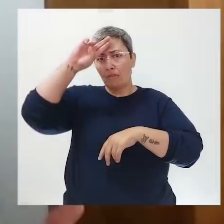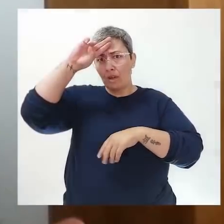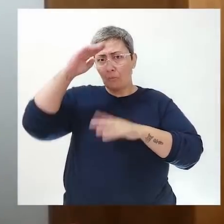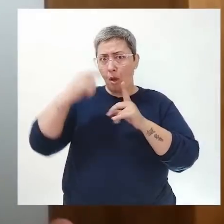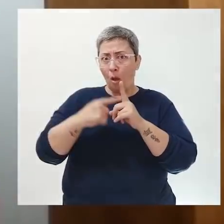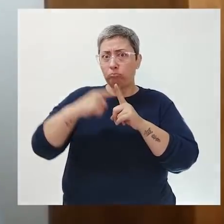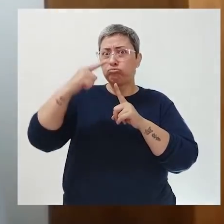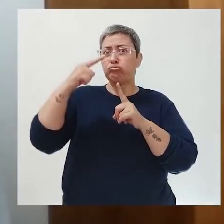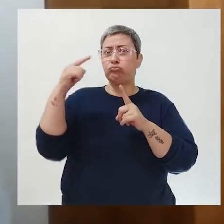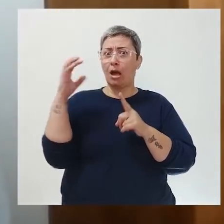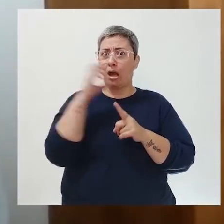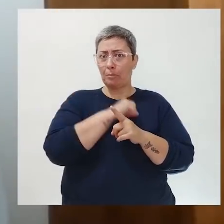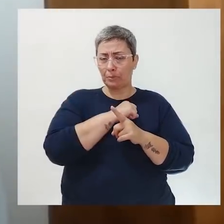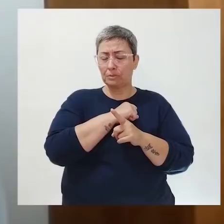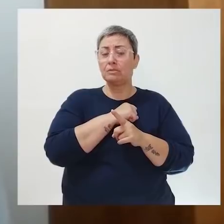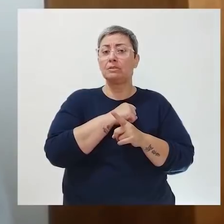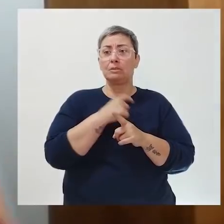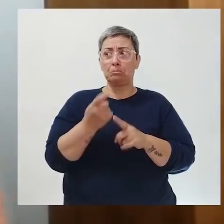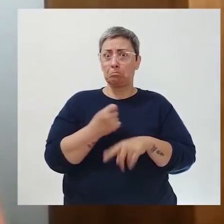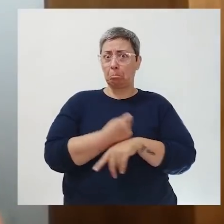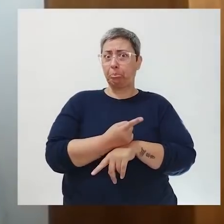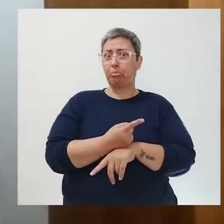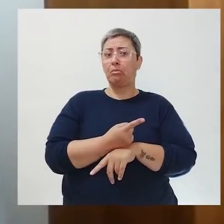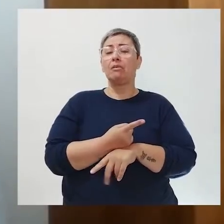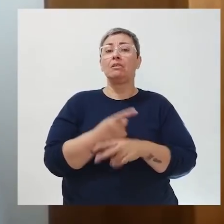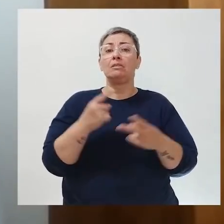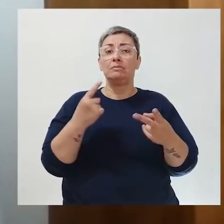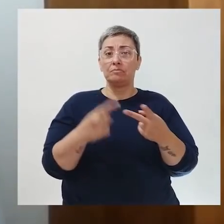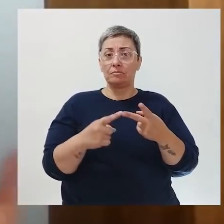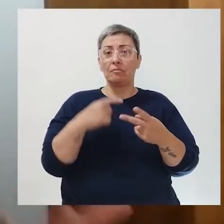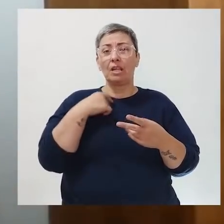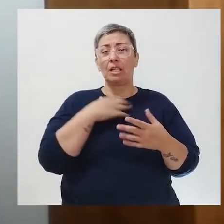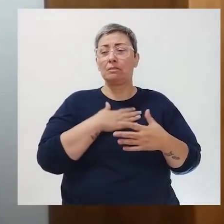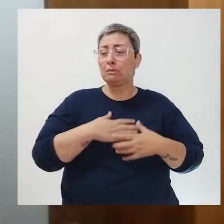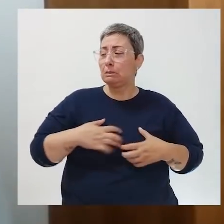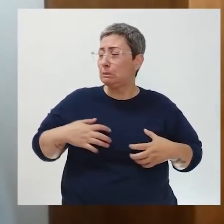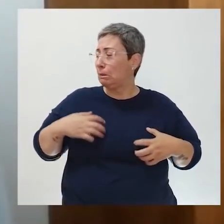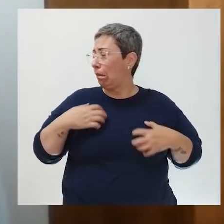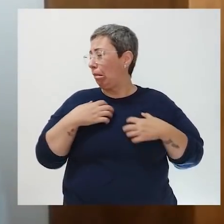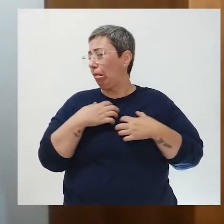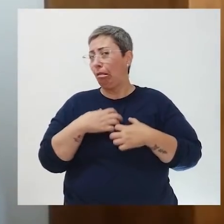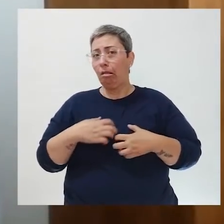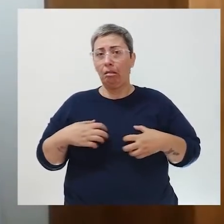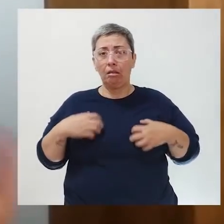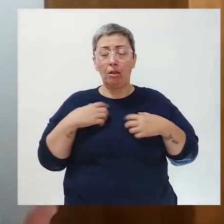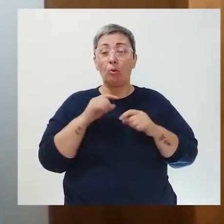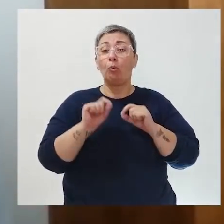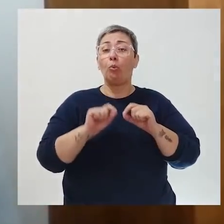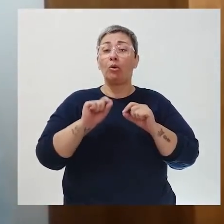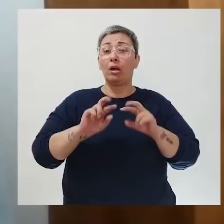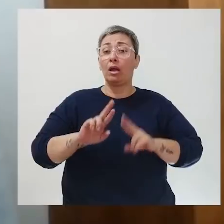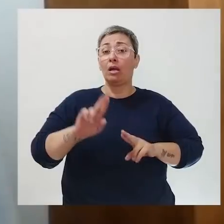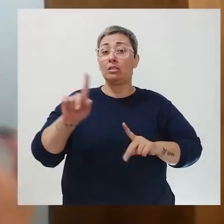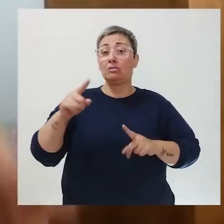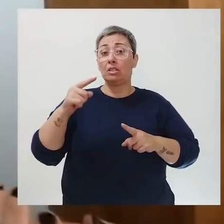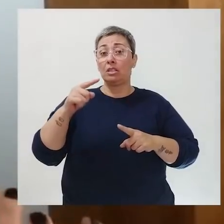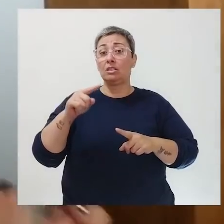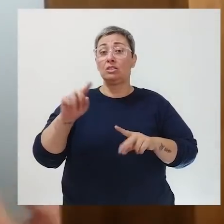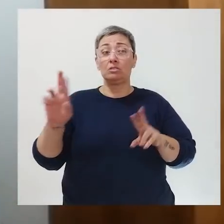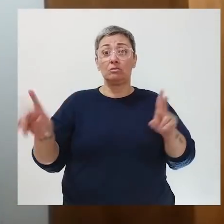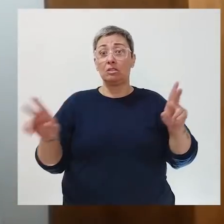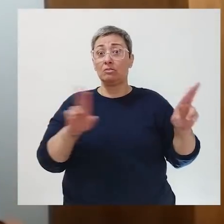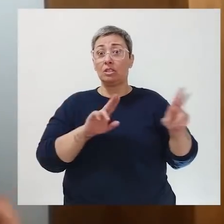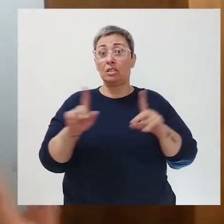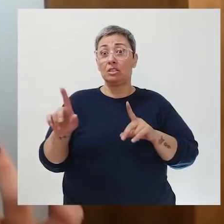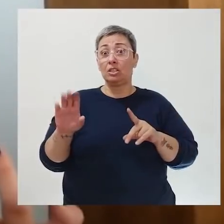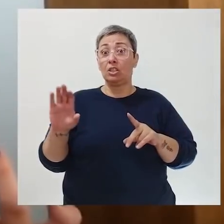alta e abrupta, que é aquela que aparece de repente, e um mal-estar. E o que vai diferenciar a